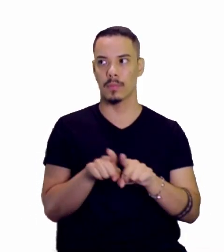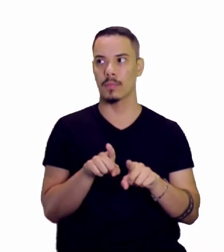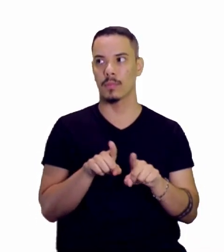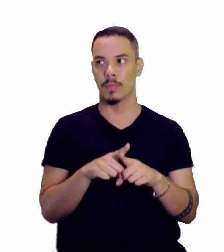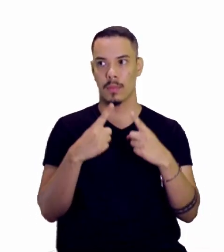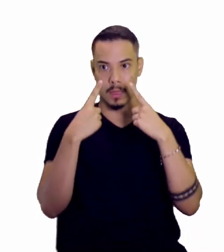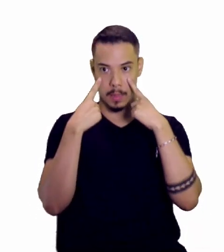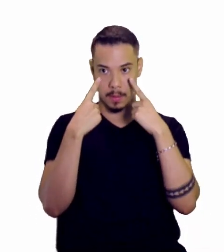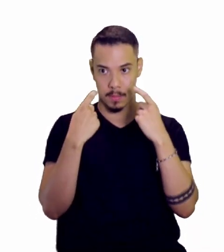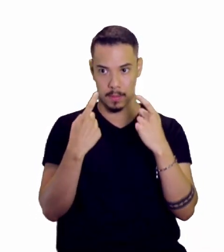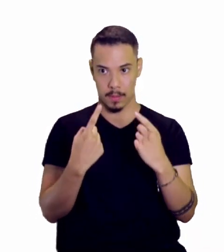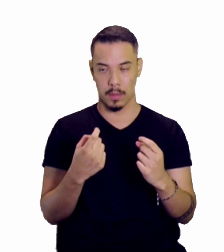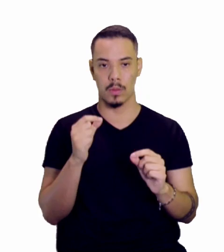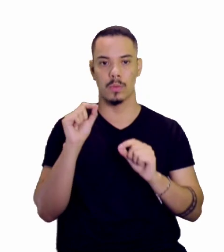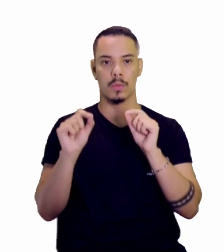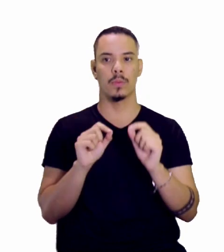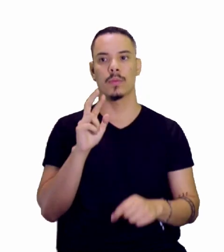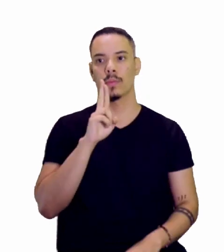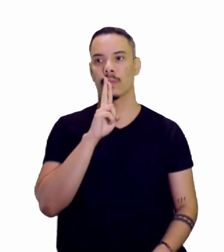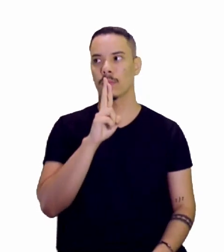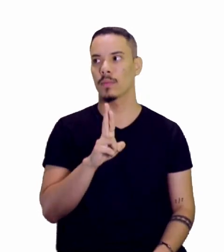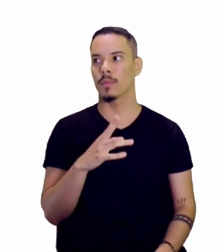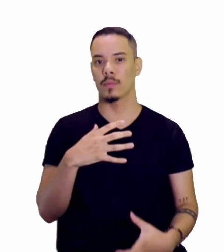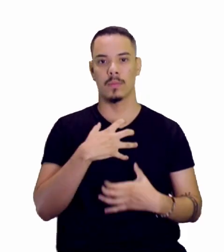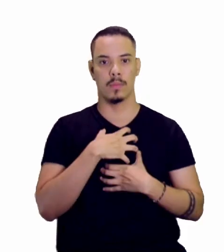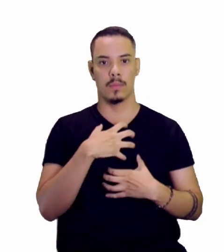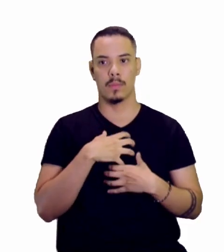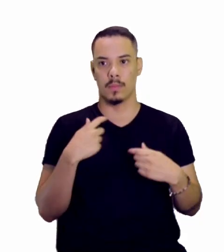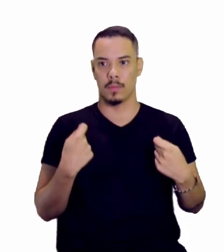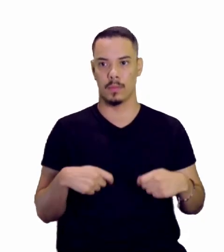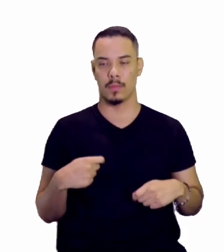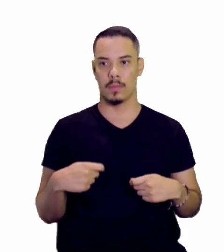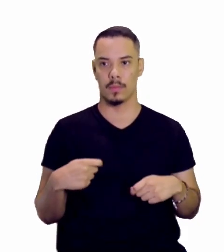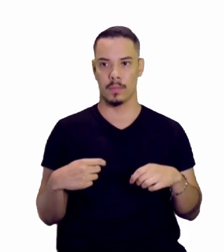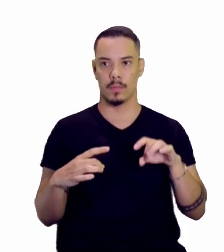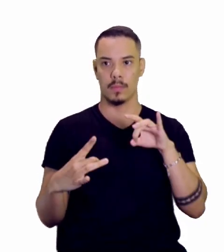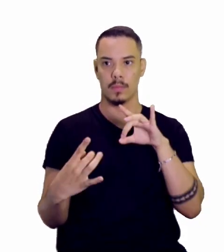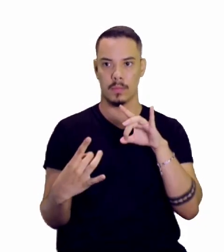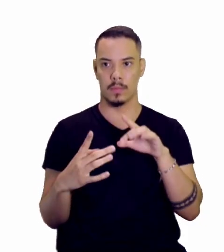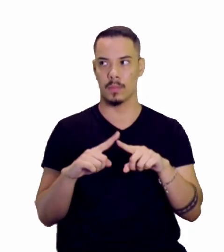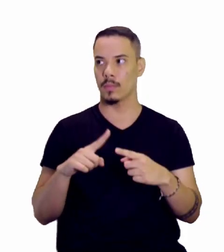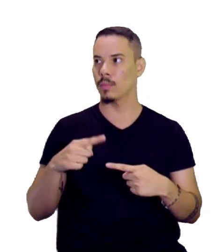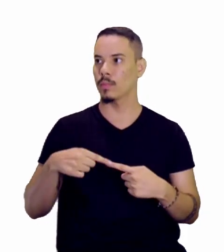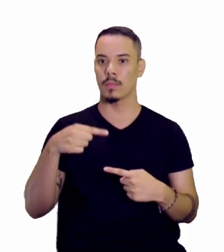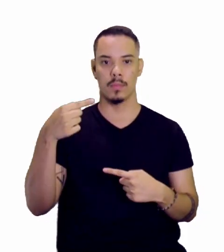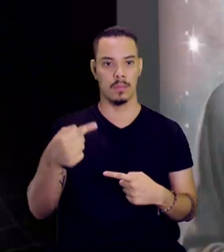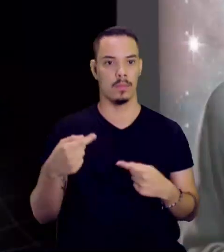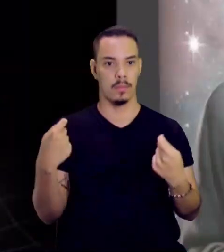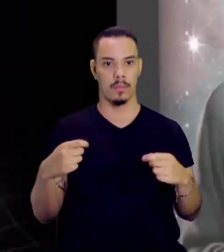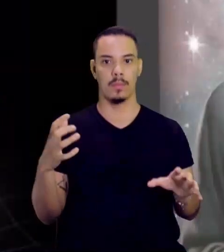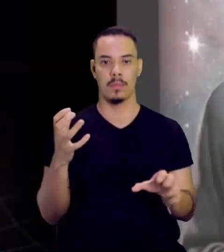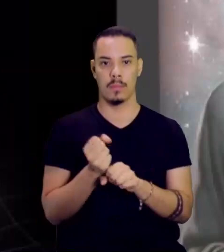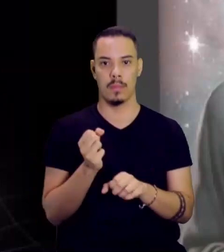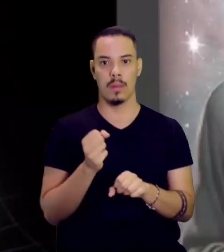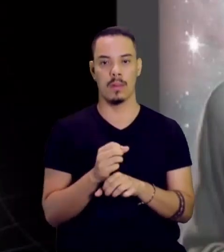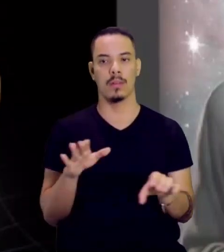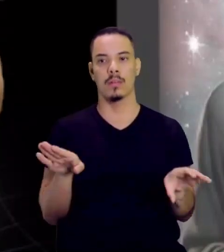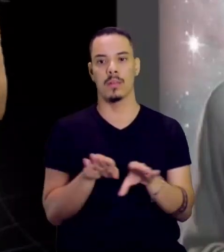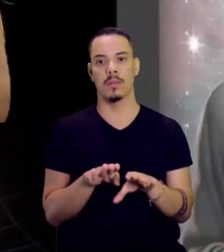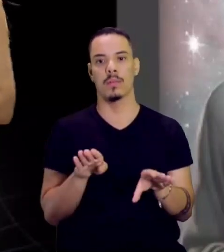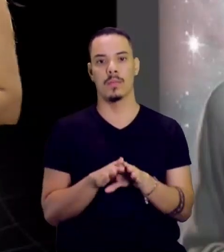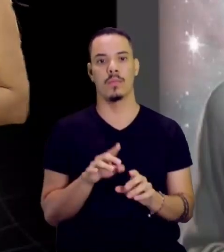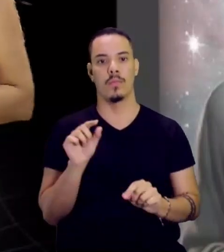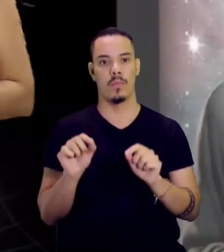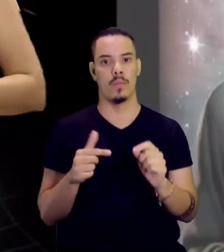você responder o sentido que ia, você precisou da ação e reação. Mas depois você precisou, para calcular a aceleração, precisou